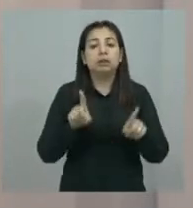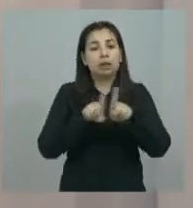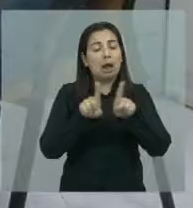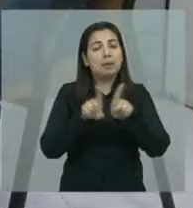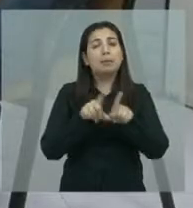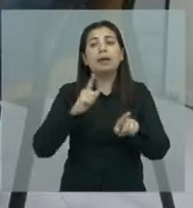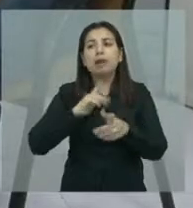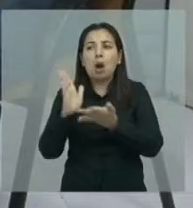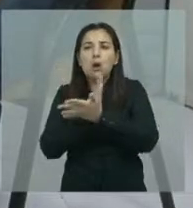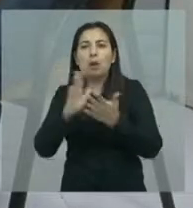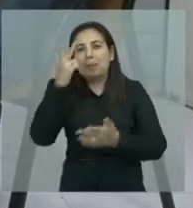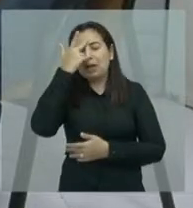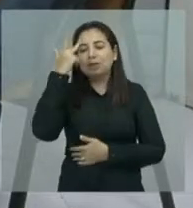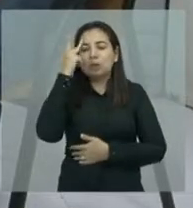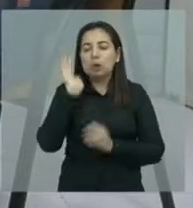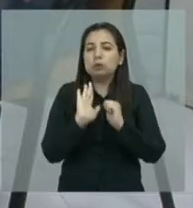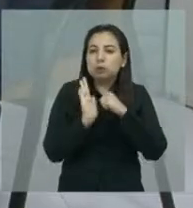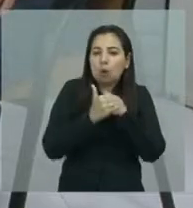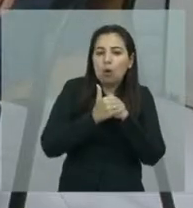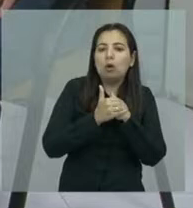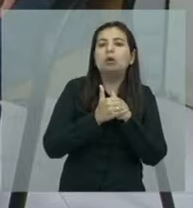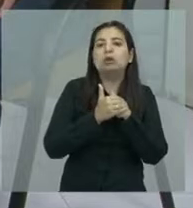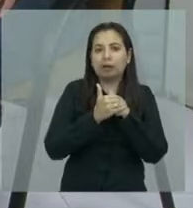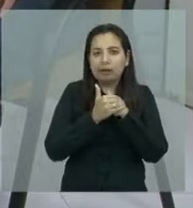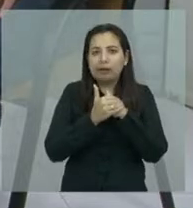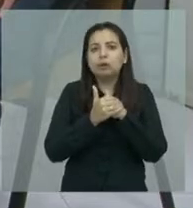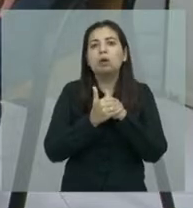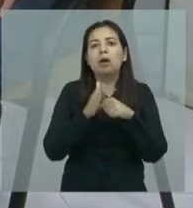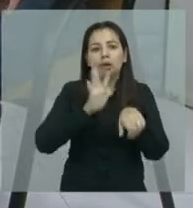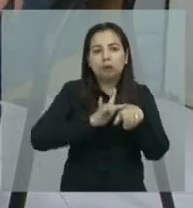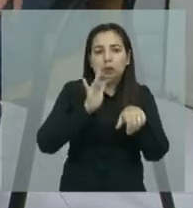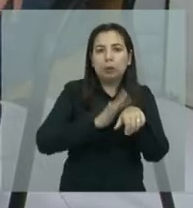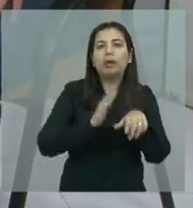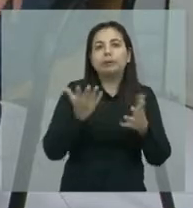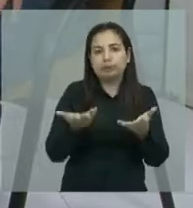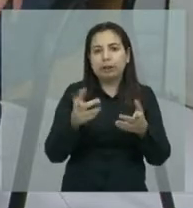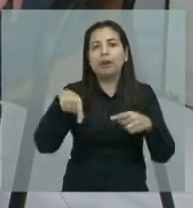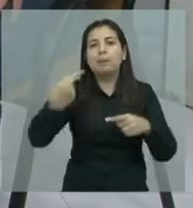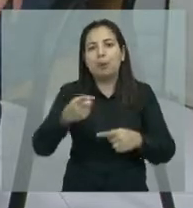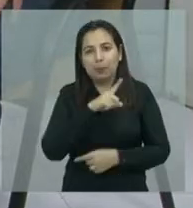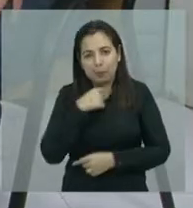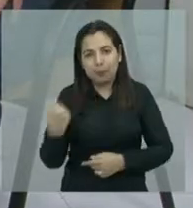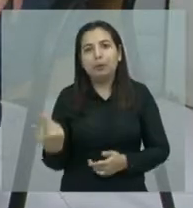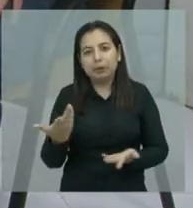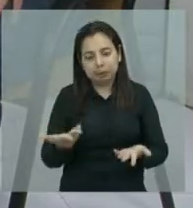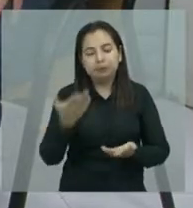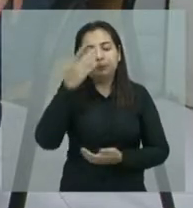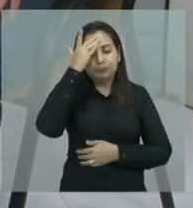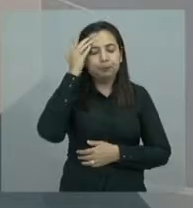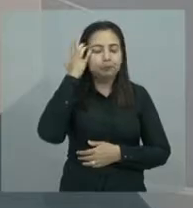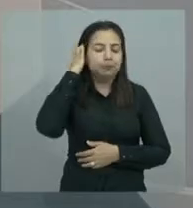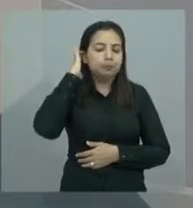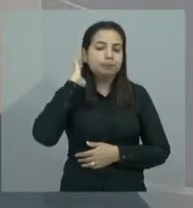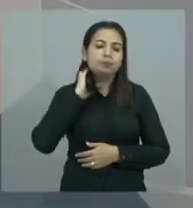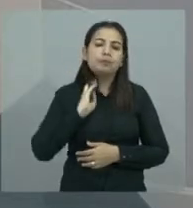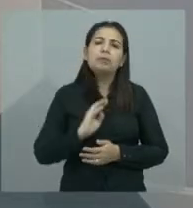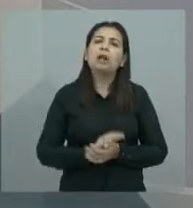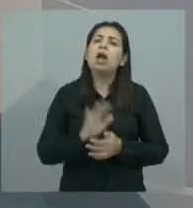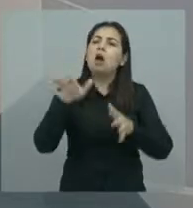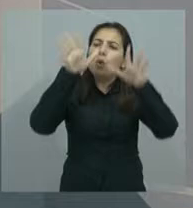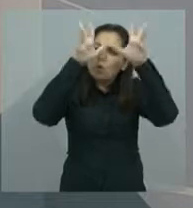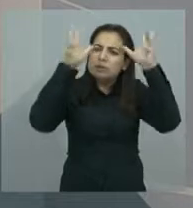né? que realmente ele tinha o problema da enfermidade, né? Exatamente. E no Conselho Estadual de Saúde,